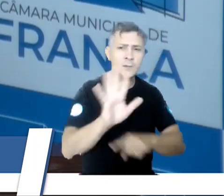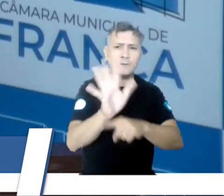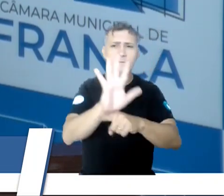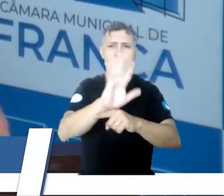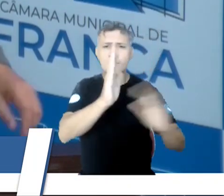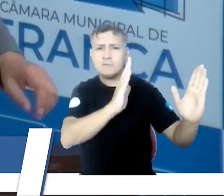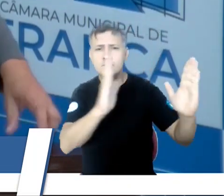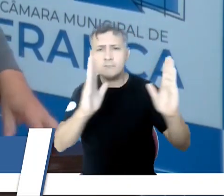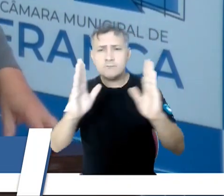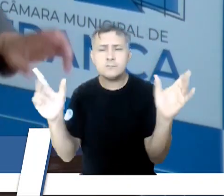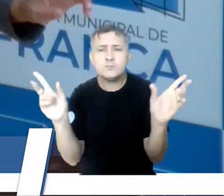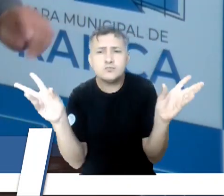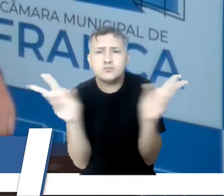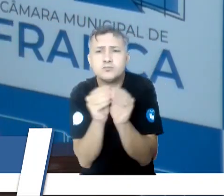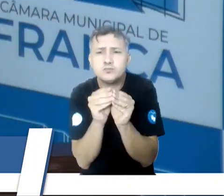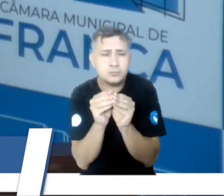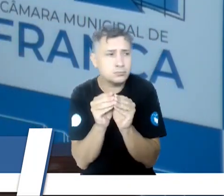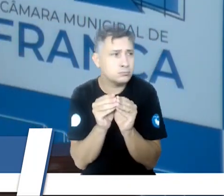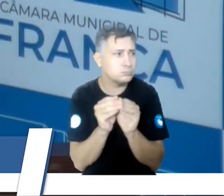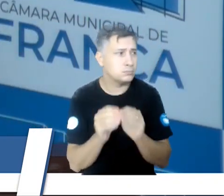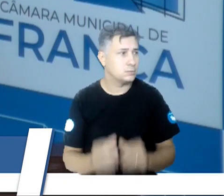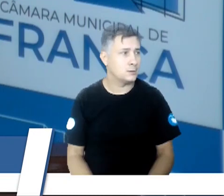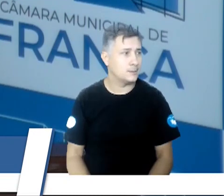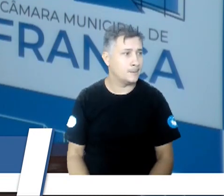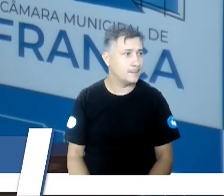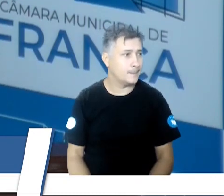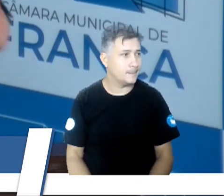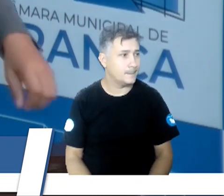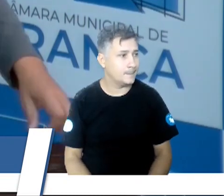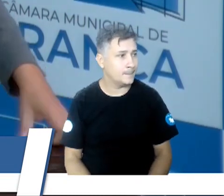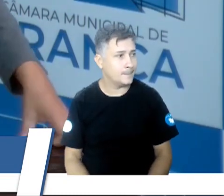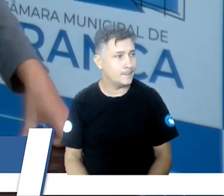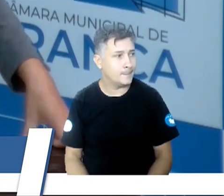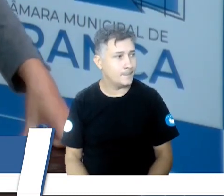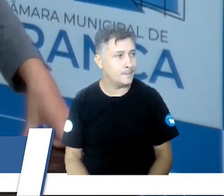ser sem som, viu? Só um pouquinho, viu?